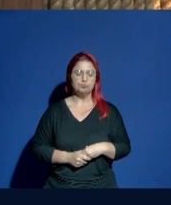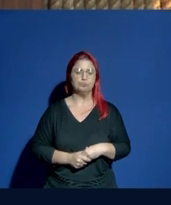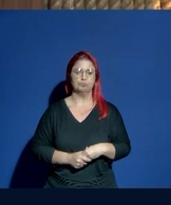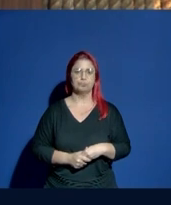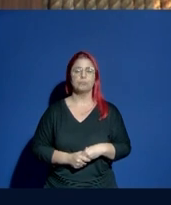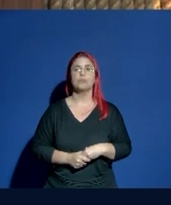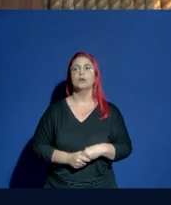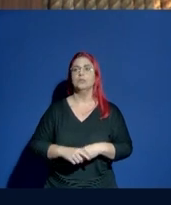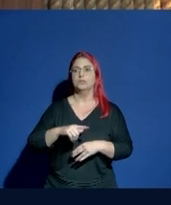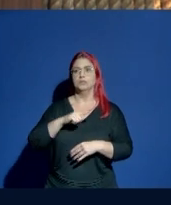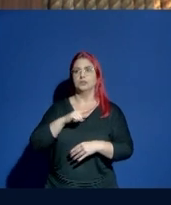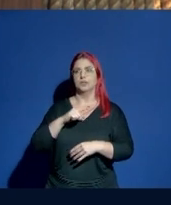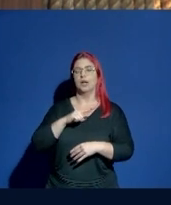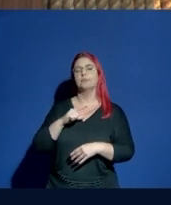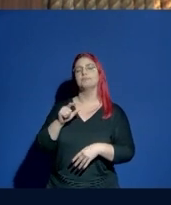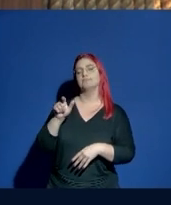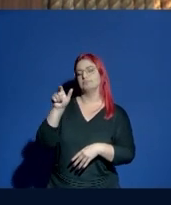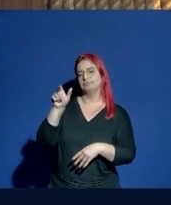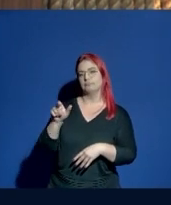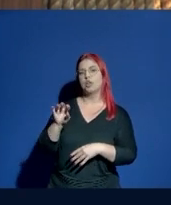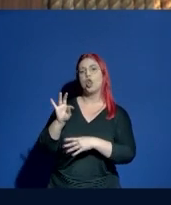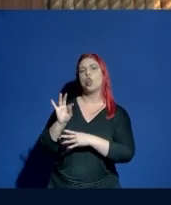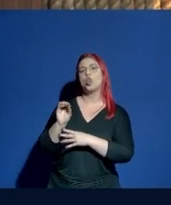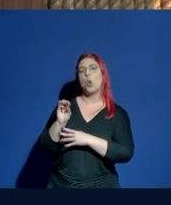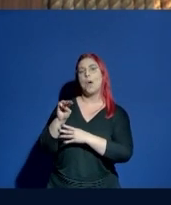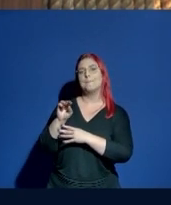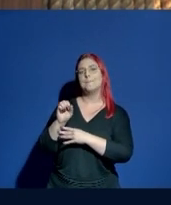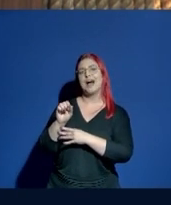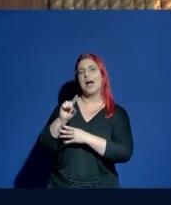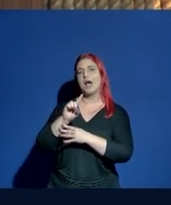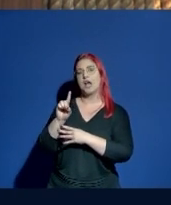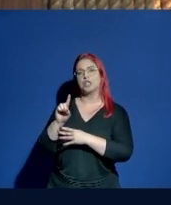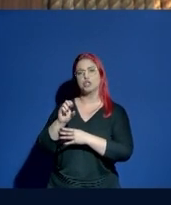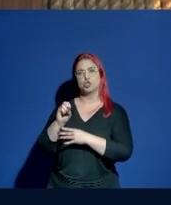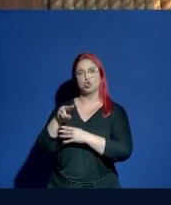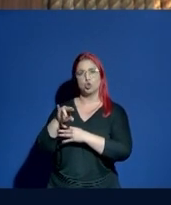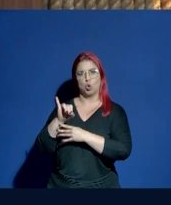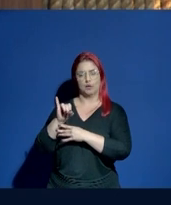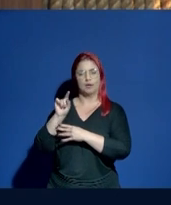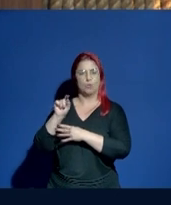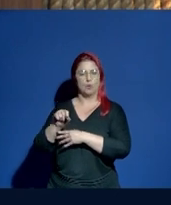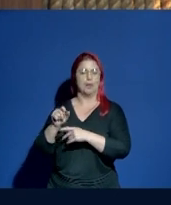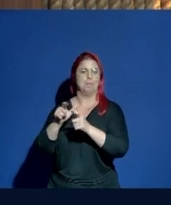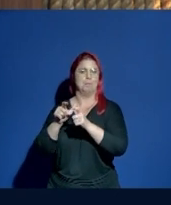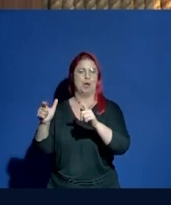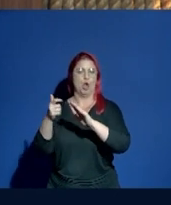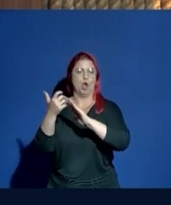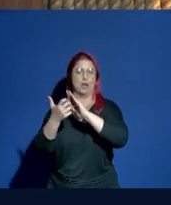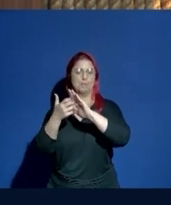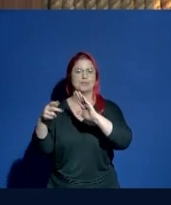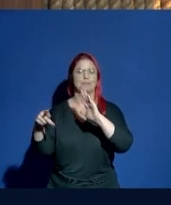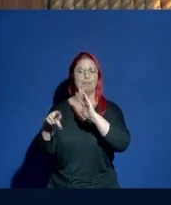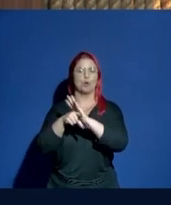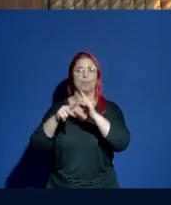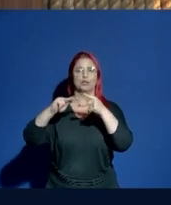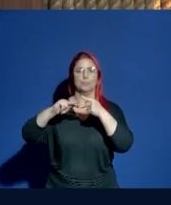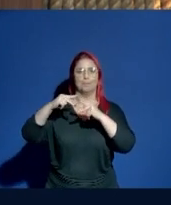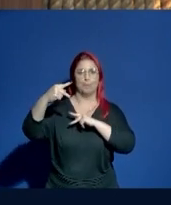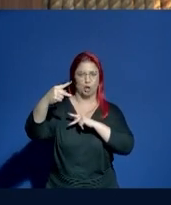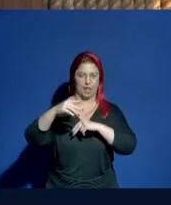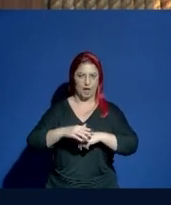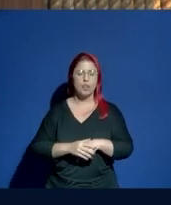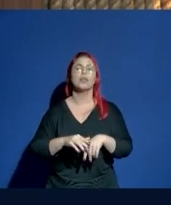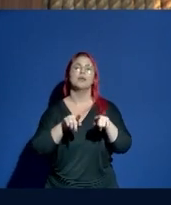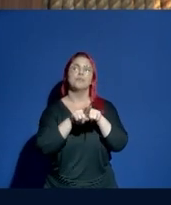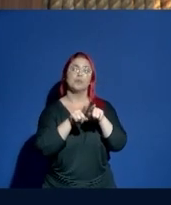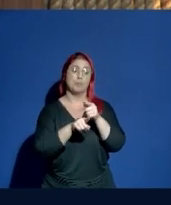o Tomazoni, lidera uma maior e mais diversificada empresa global de proteína. O Miron lidera uma